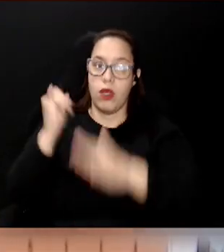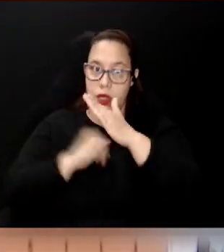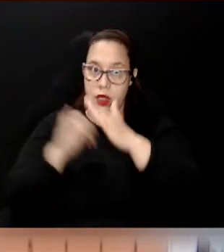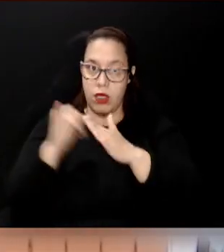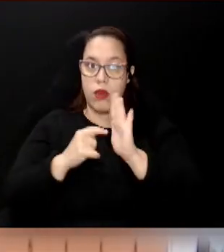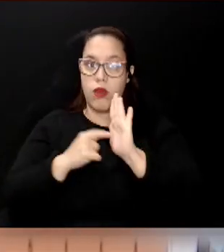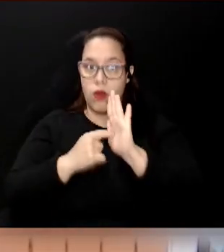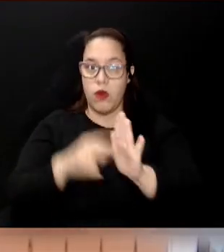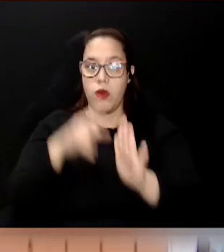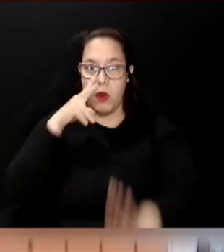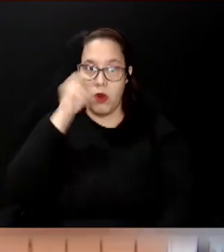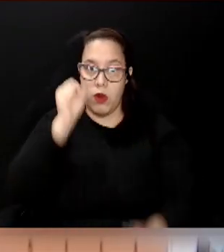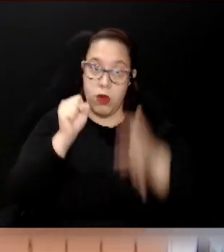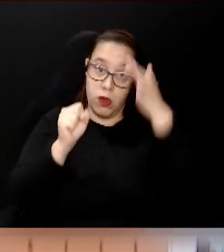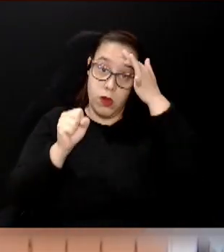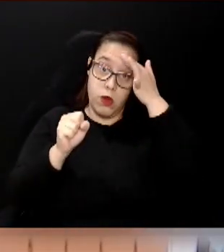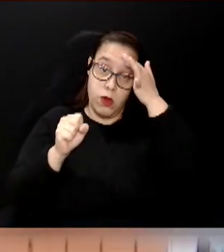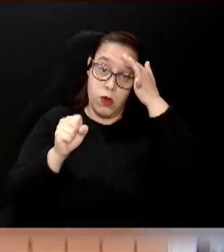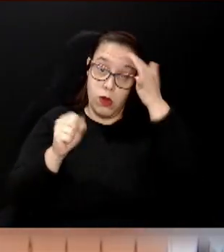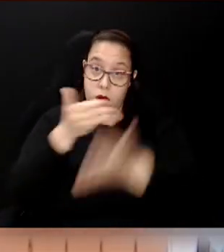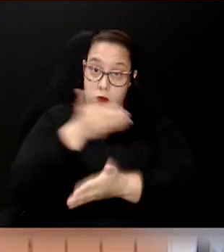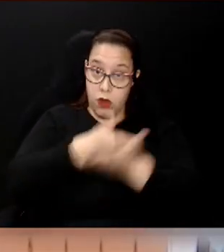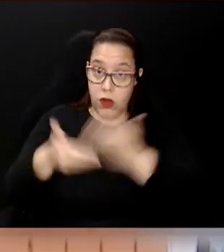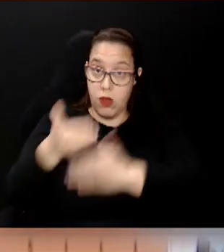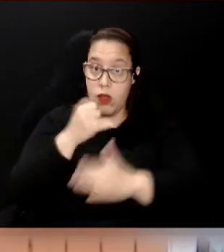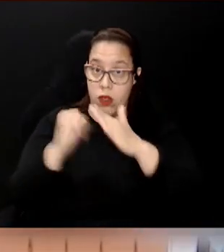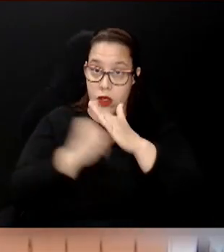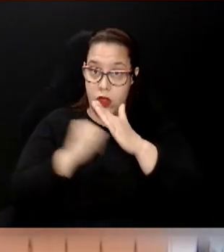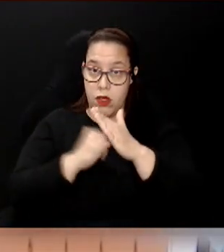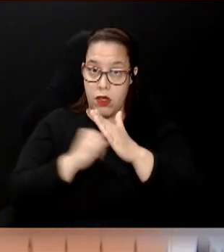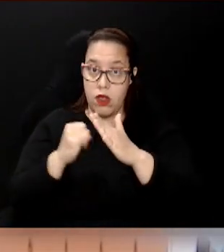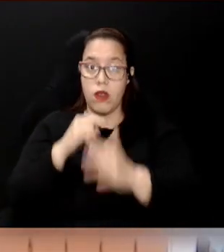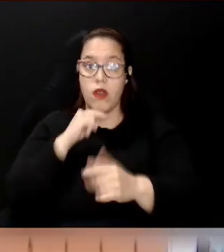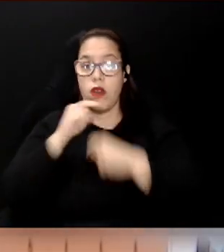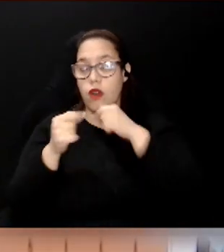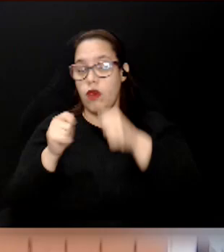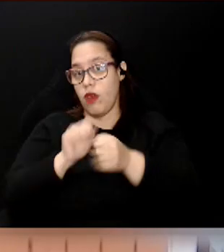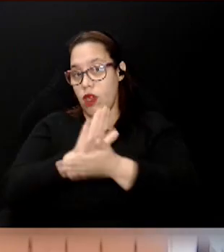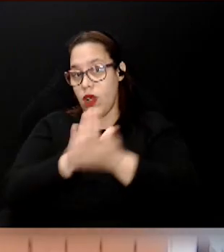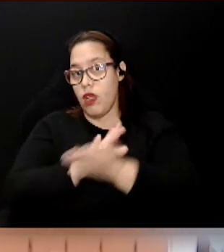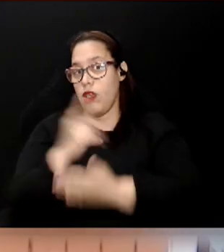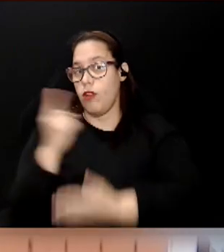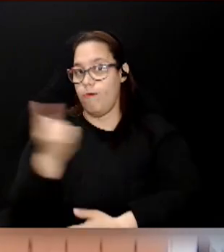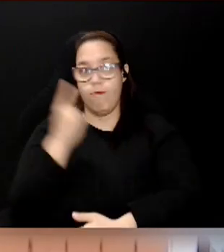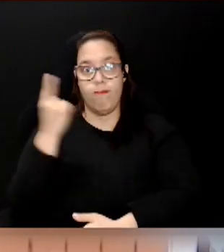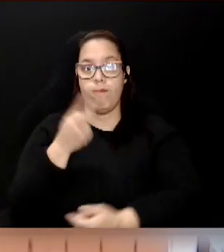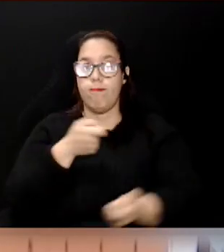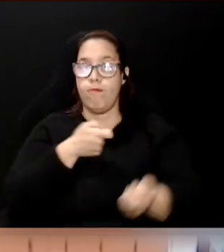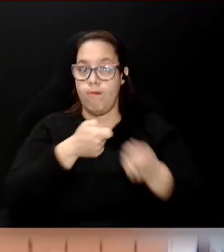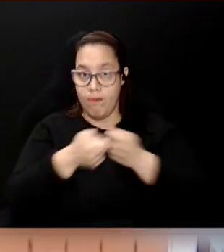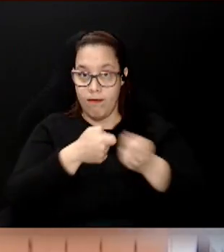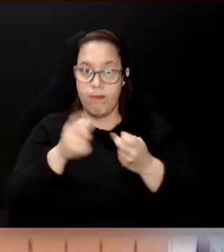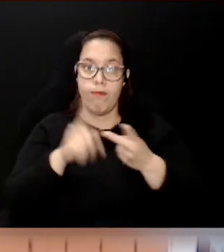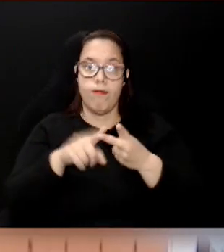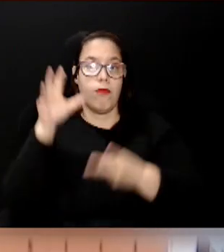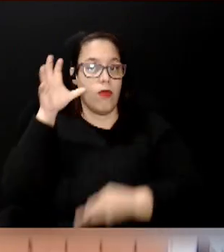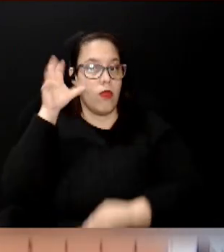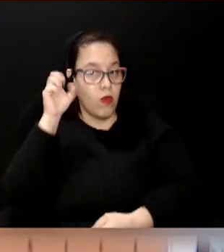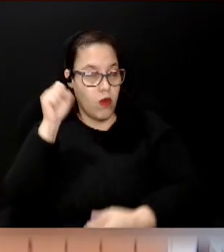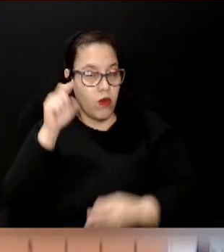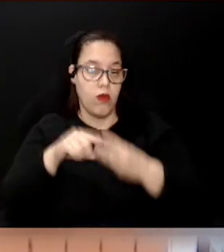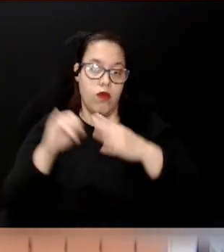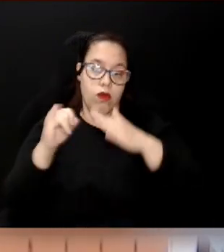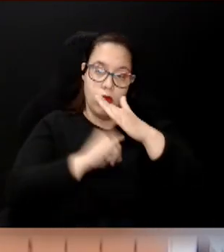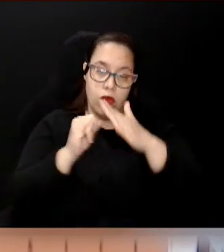da cooperação interinstitucional. Como eu falei, ninguém faz nada sozinho. Quando os órgãos de controle, rede de ouvidorias, entidades